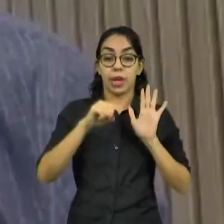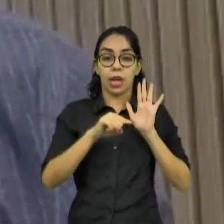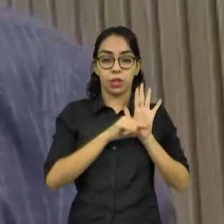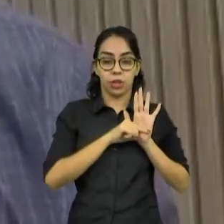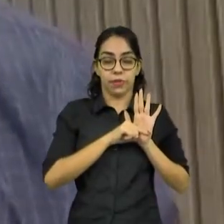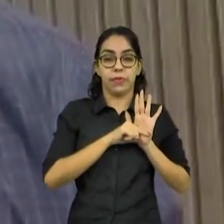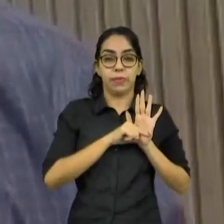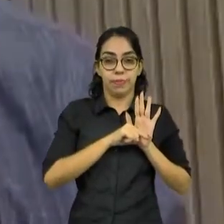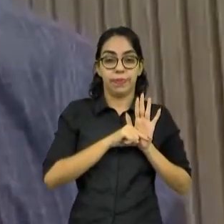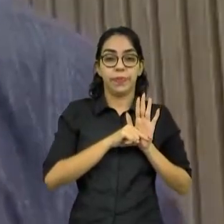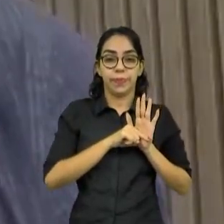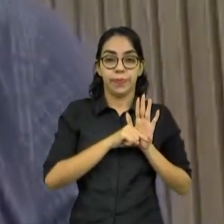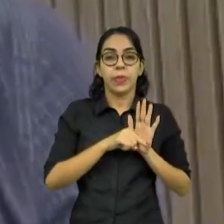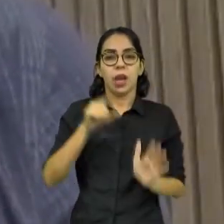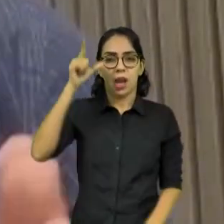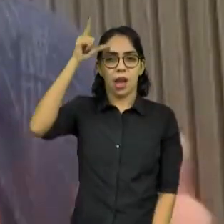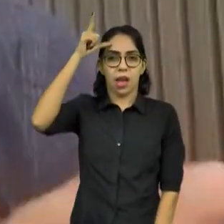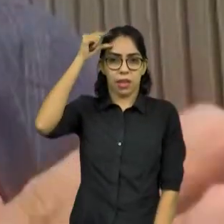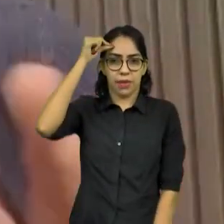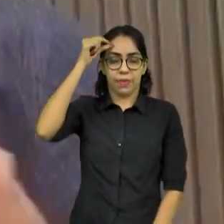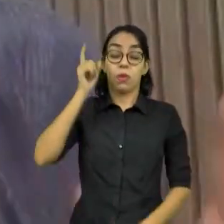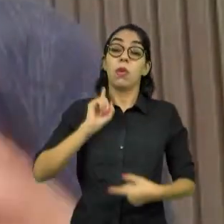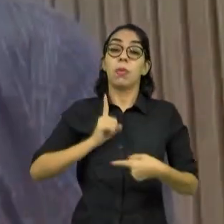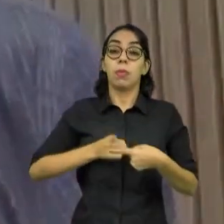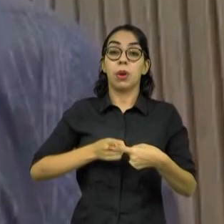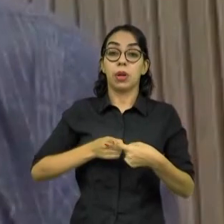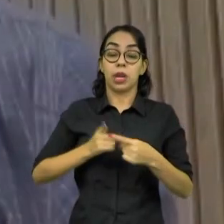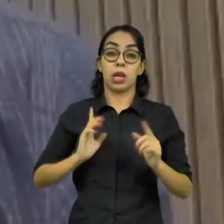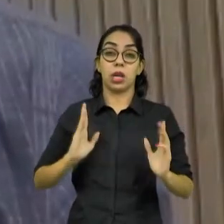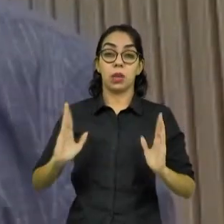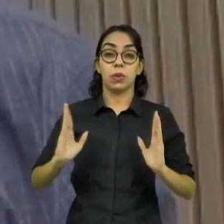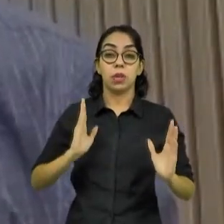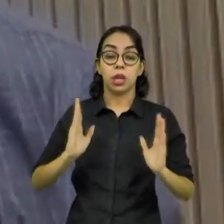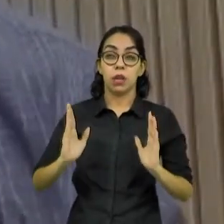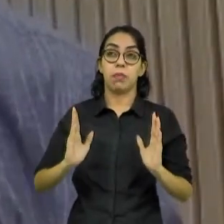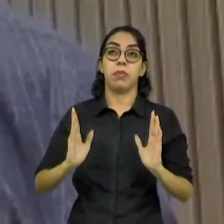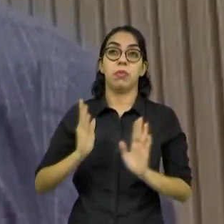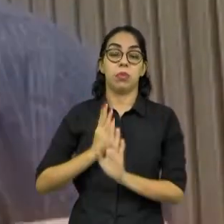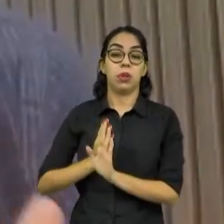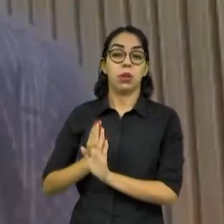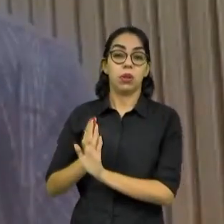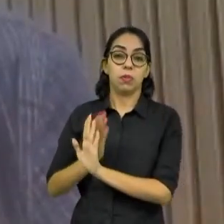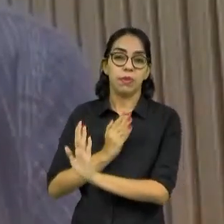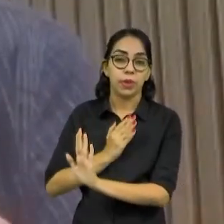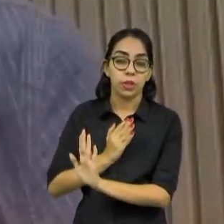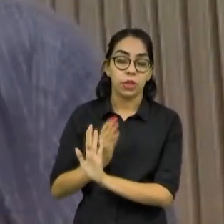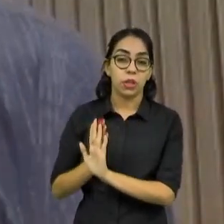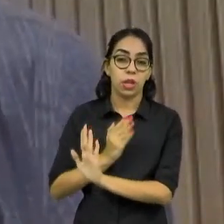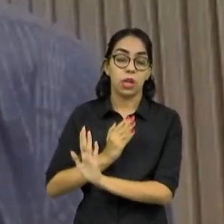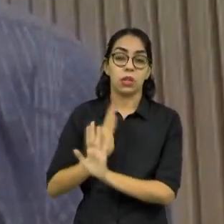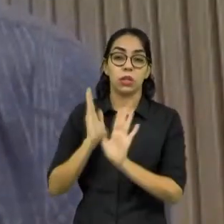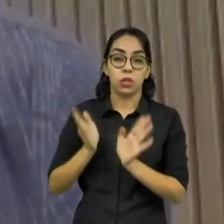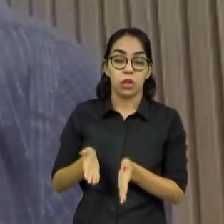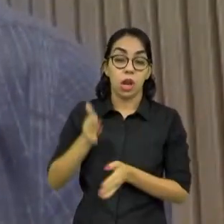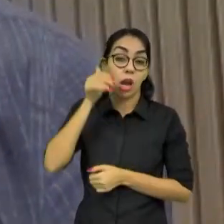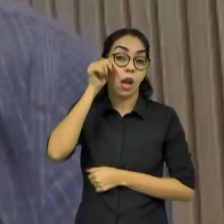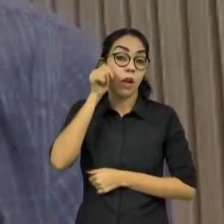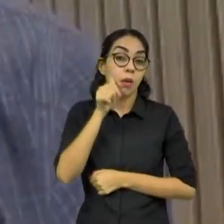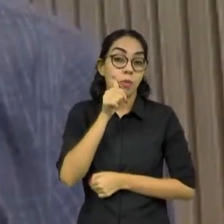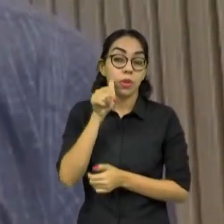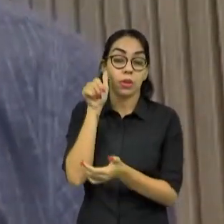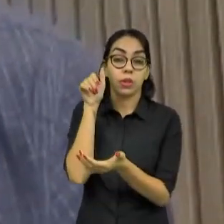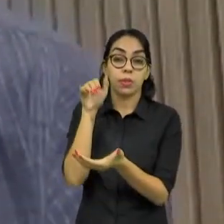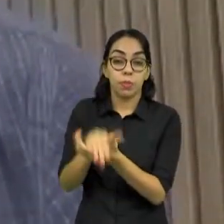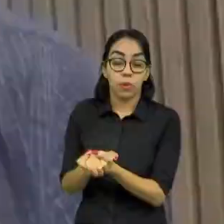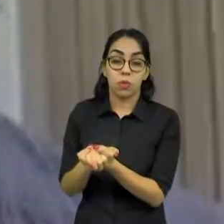negativo pelo tempo do distanciamento do que eu comecei a sentir, que a minha esposa começou a